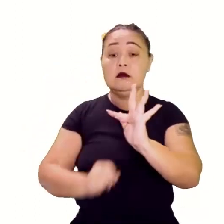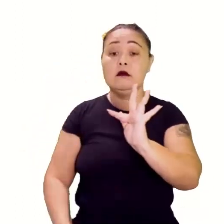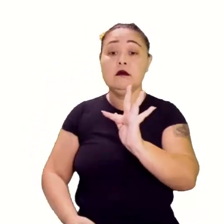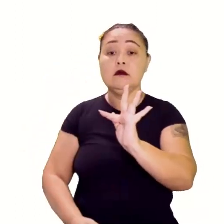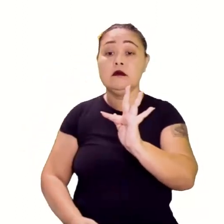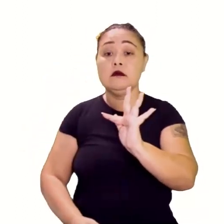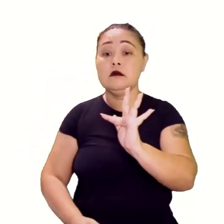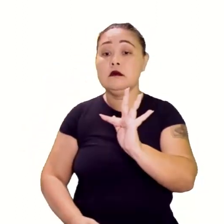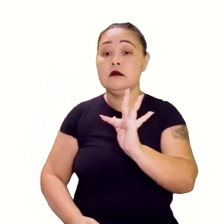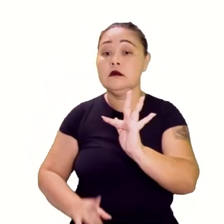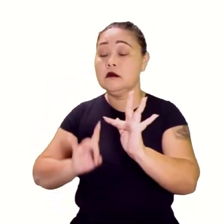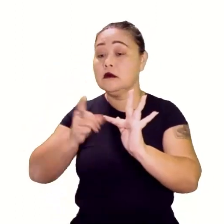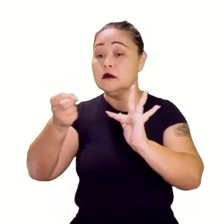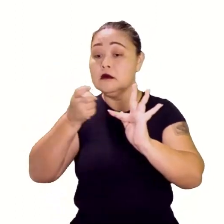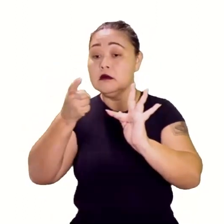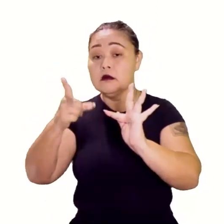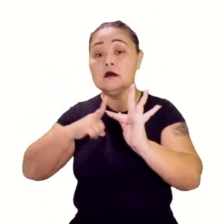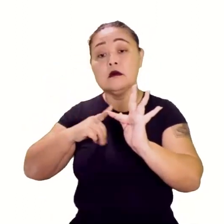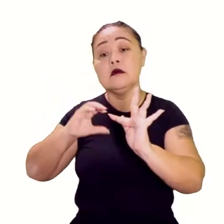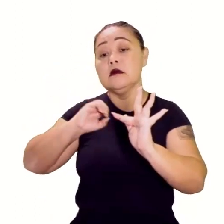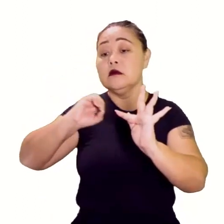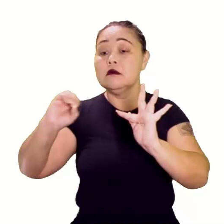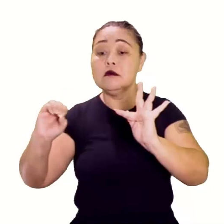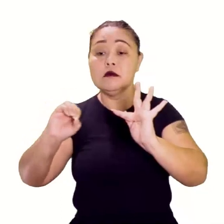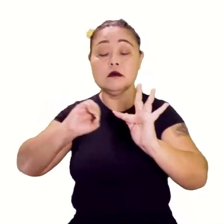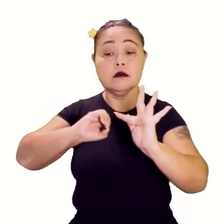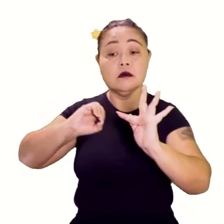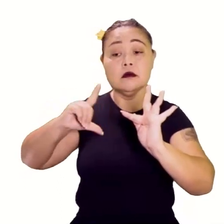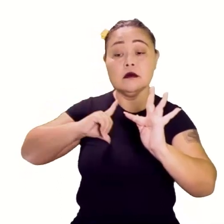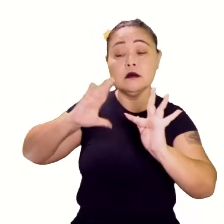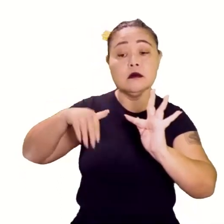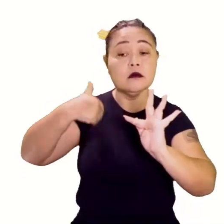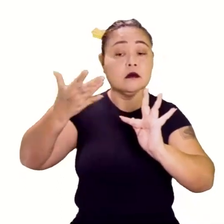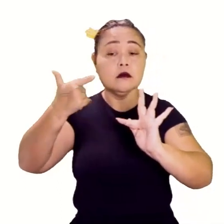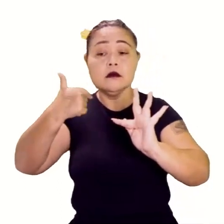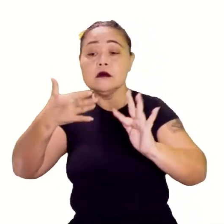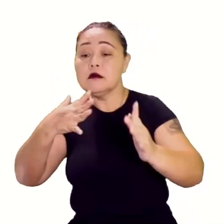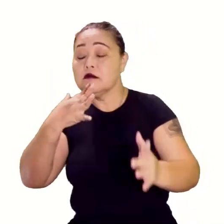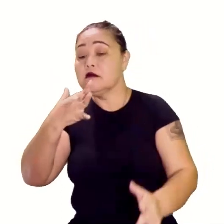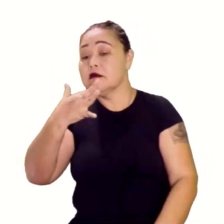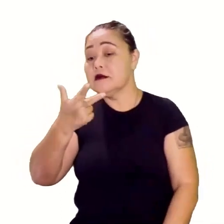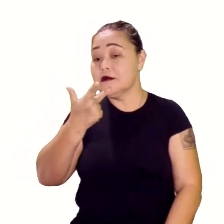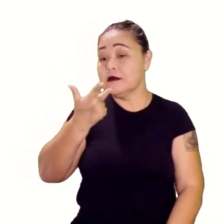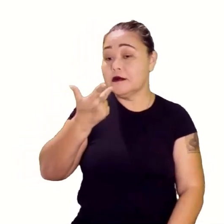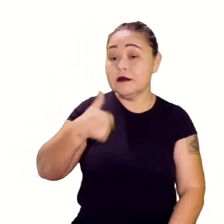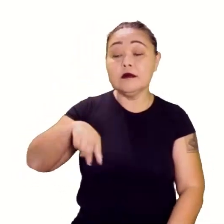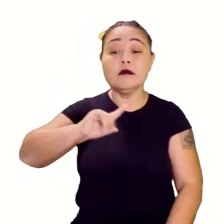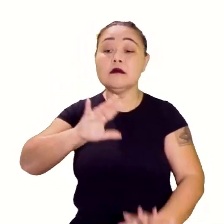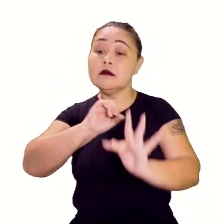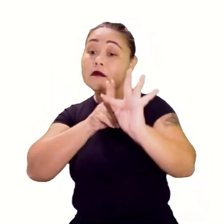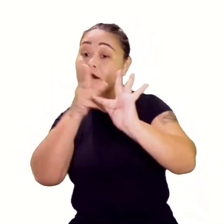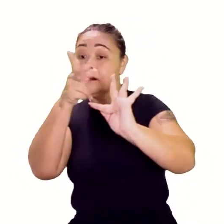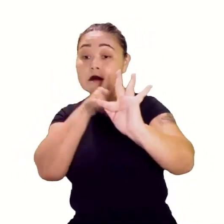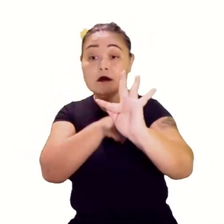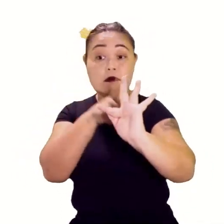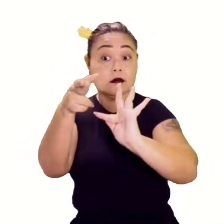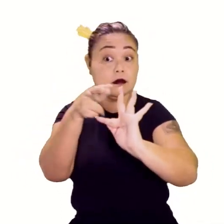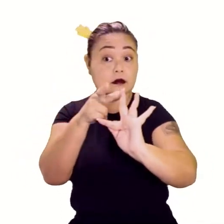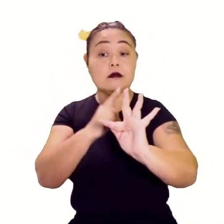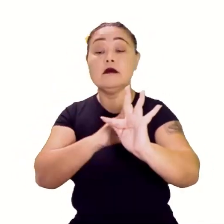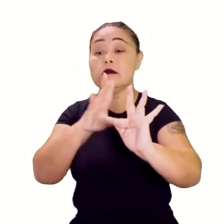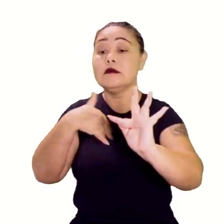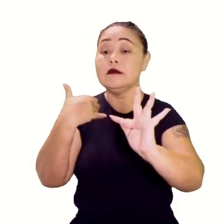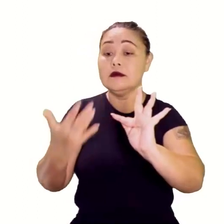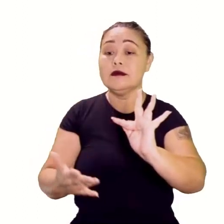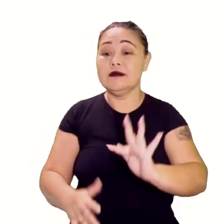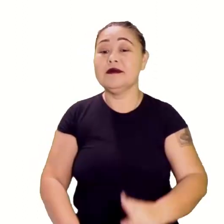Se é só o X, corta o eixo em 0, 0. E quem conhece diz que é